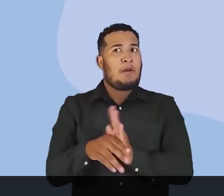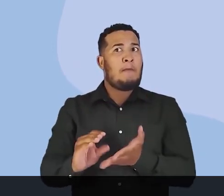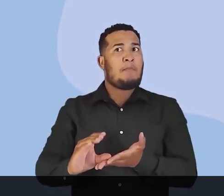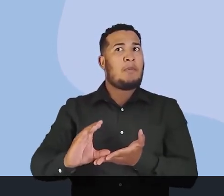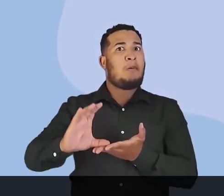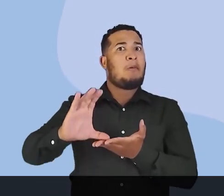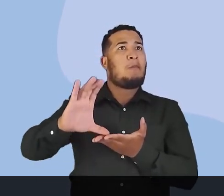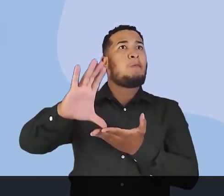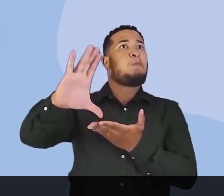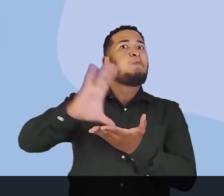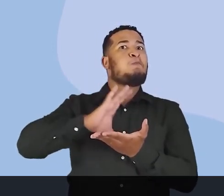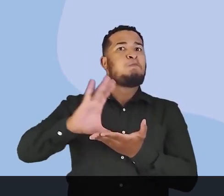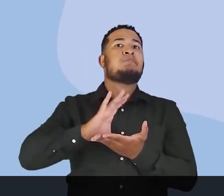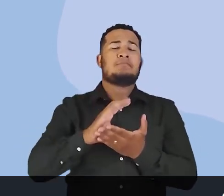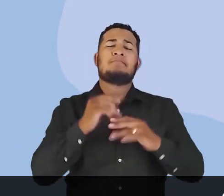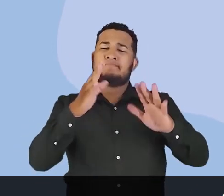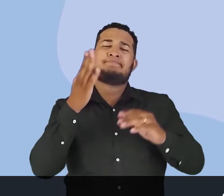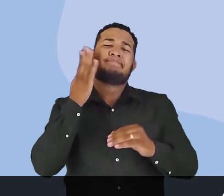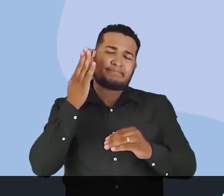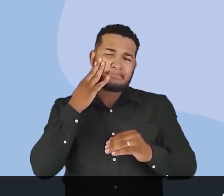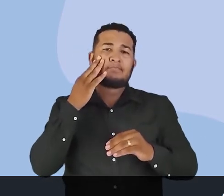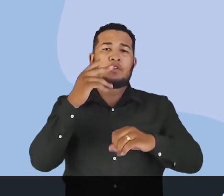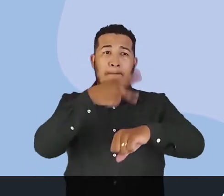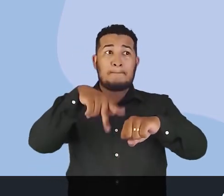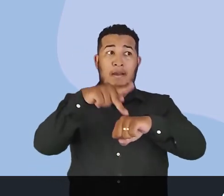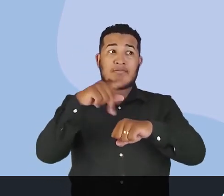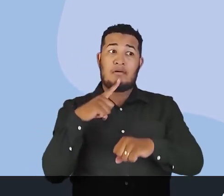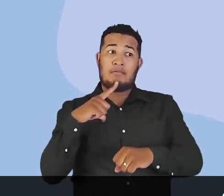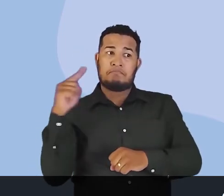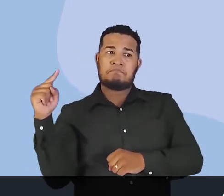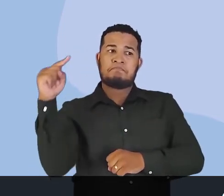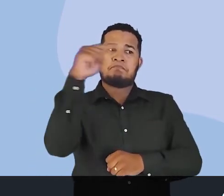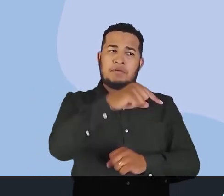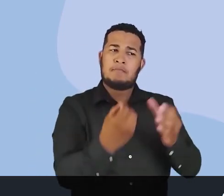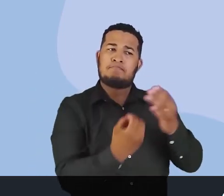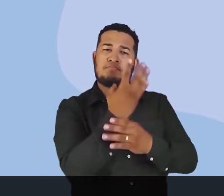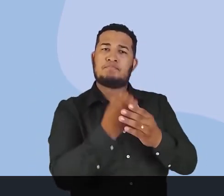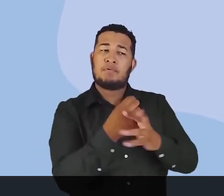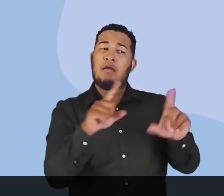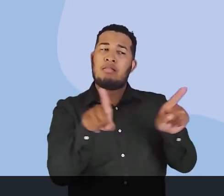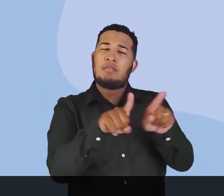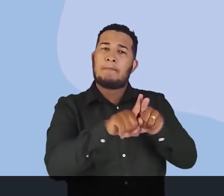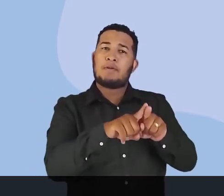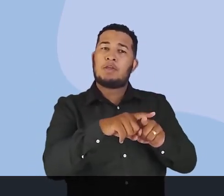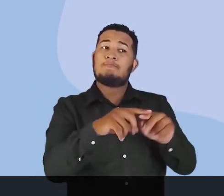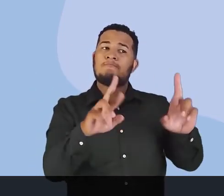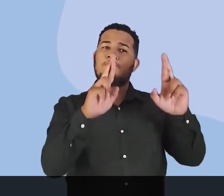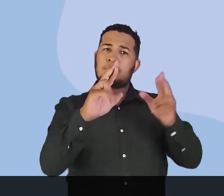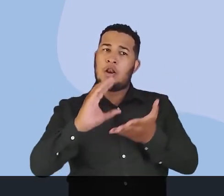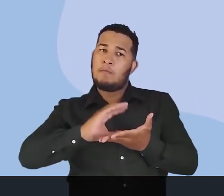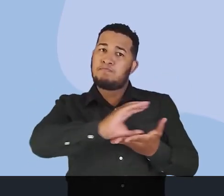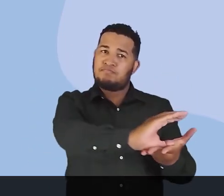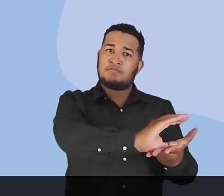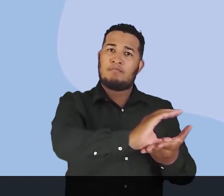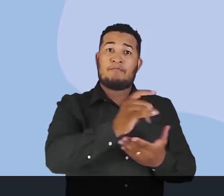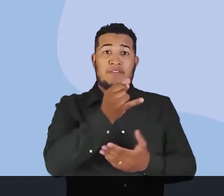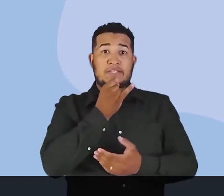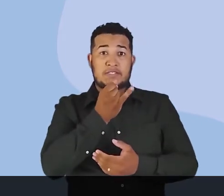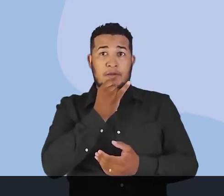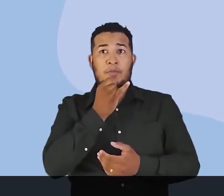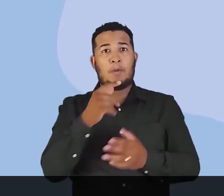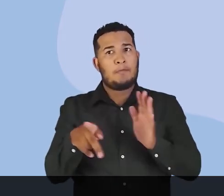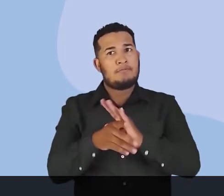poder obter lucro. Claro que os países que recebem essas empresas, elas esperam também receber alguma coisa.